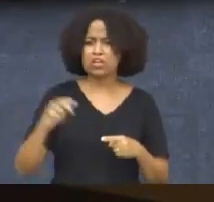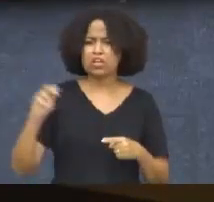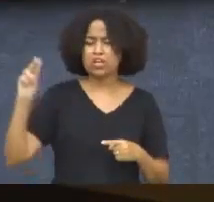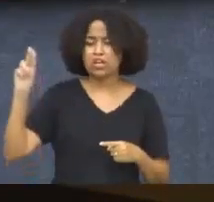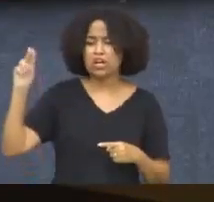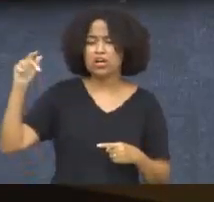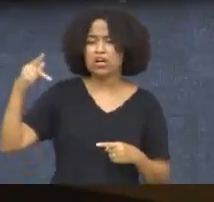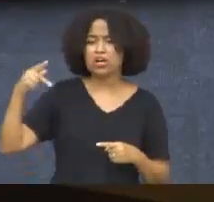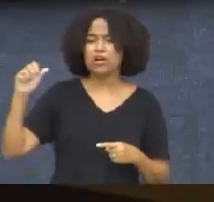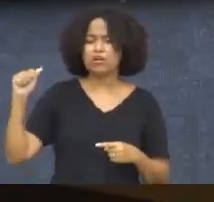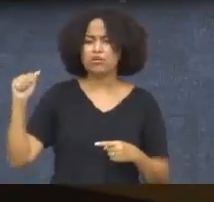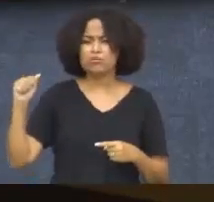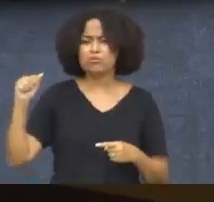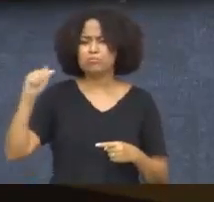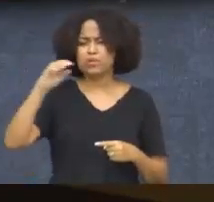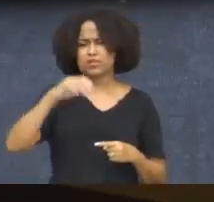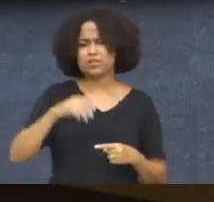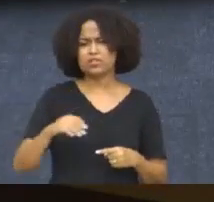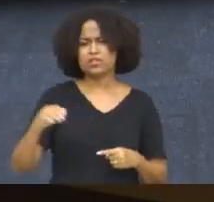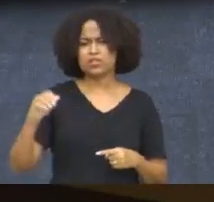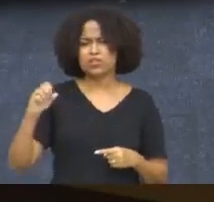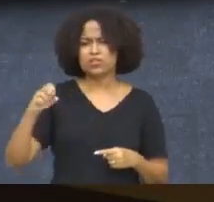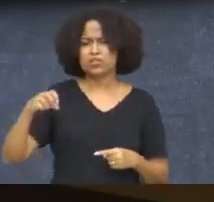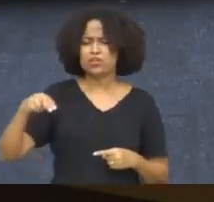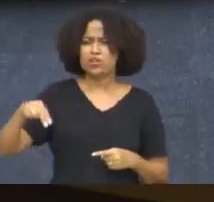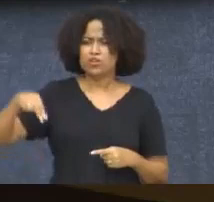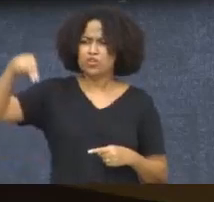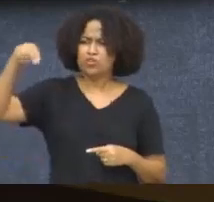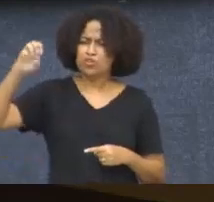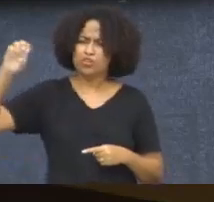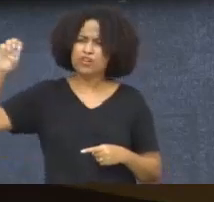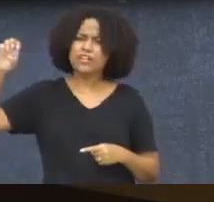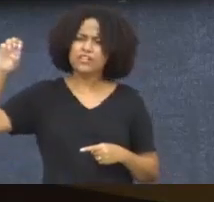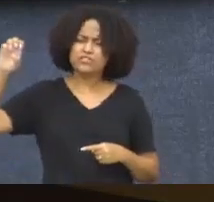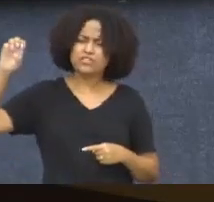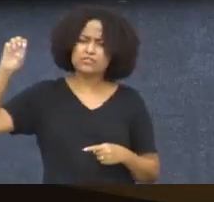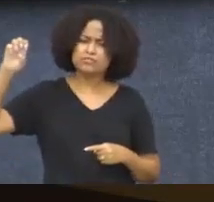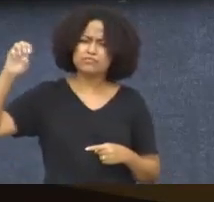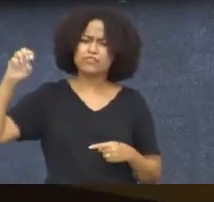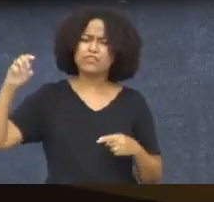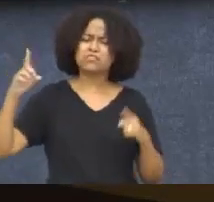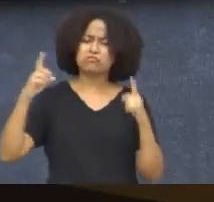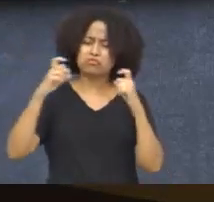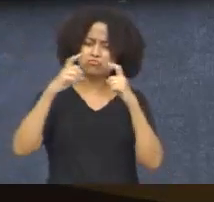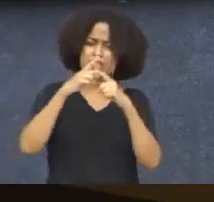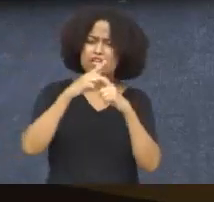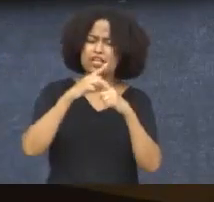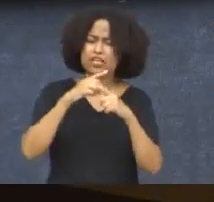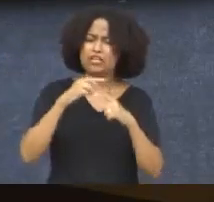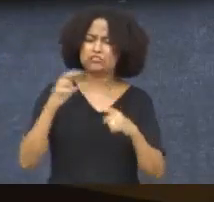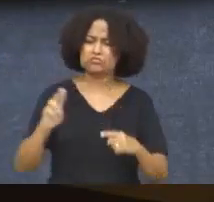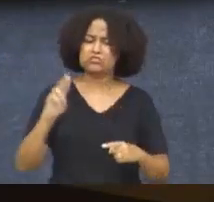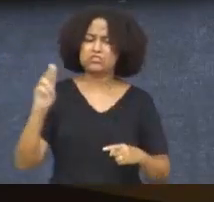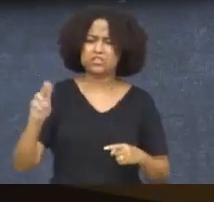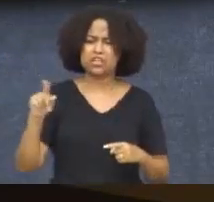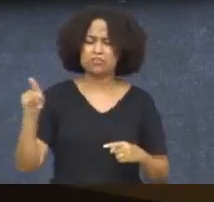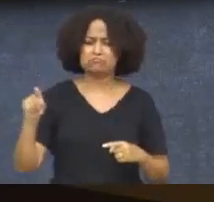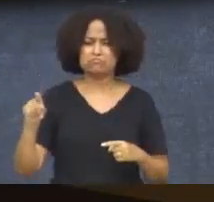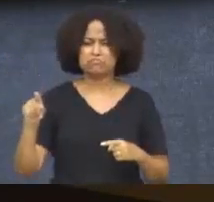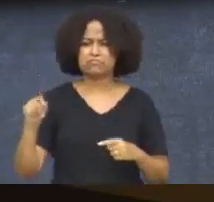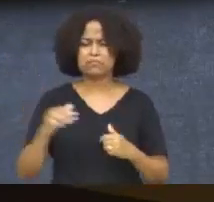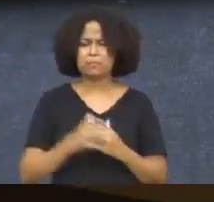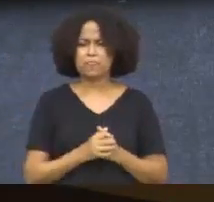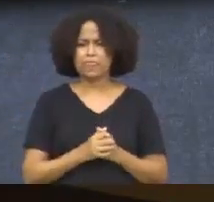uma construção com a Prefeitura de Belo Horizonte, e às vezes estão até citando ali a UPA da Noroeste no espaço